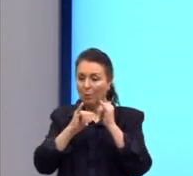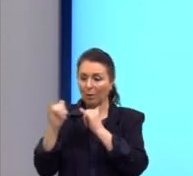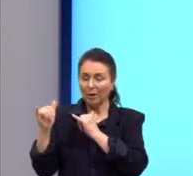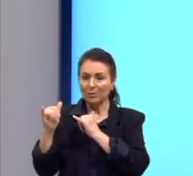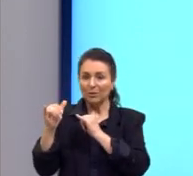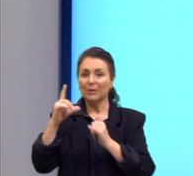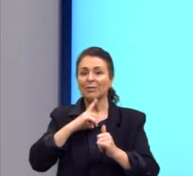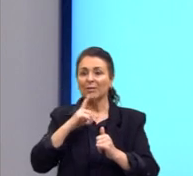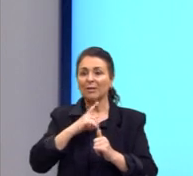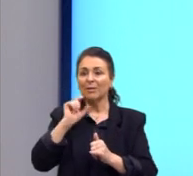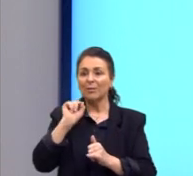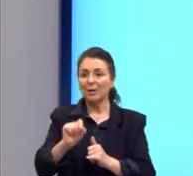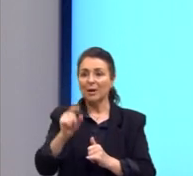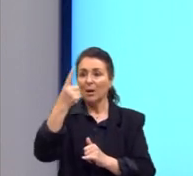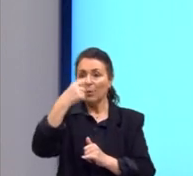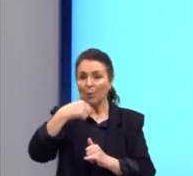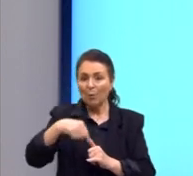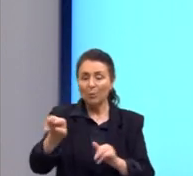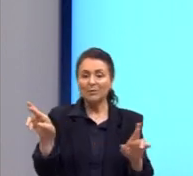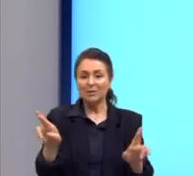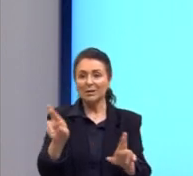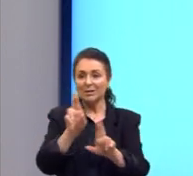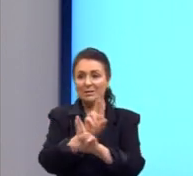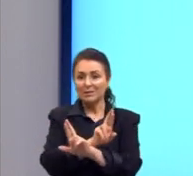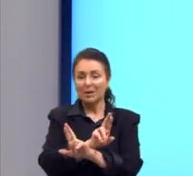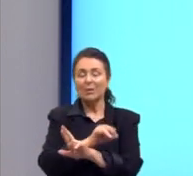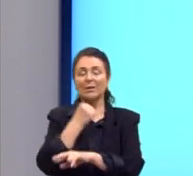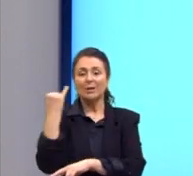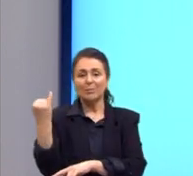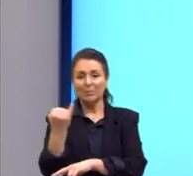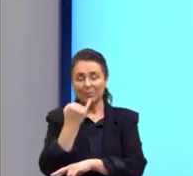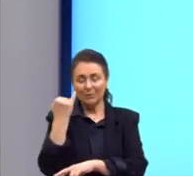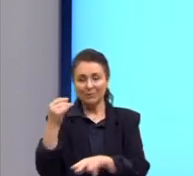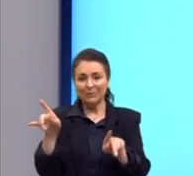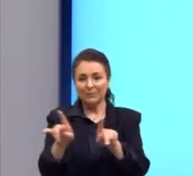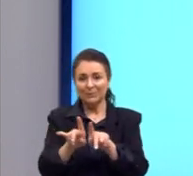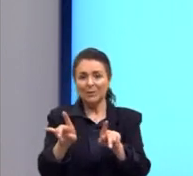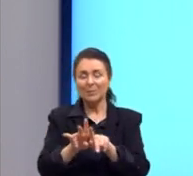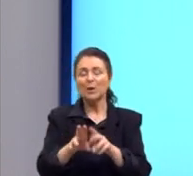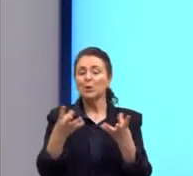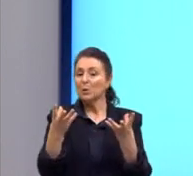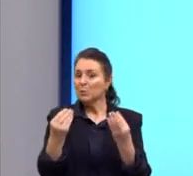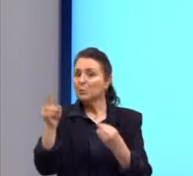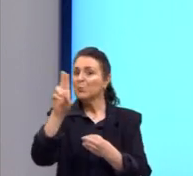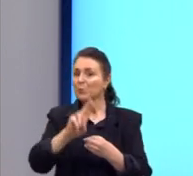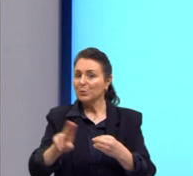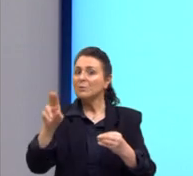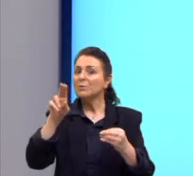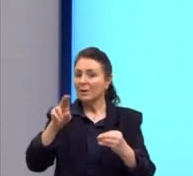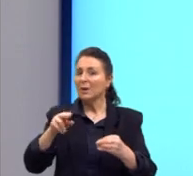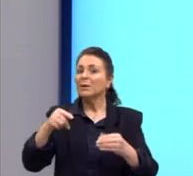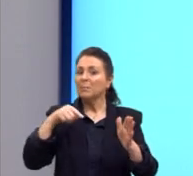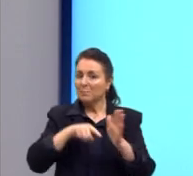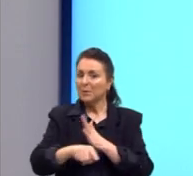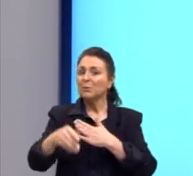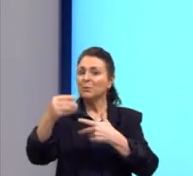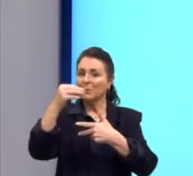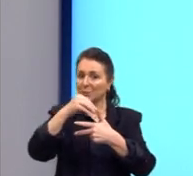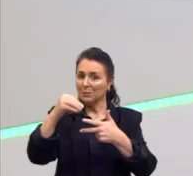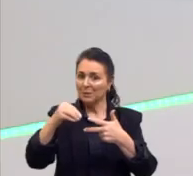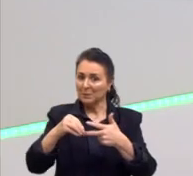gente vai ter o que esta outra relação aqui que também é importante e também muito usada nas questões do Enem